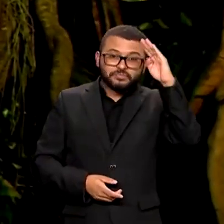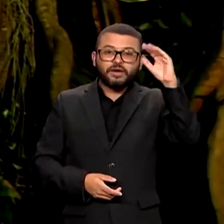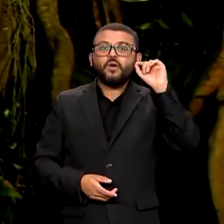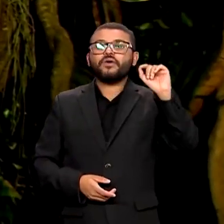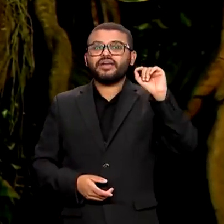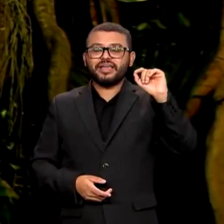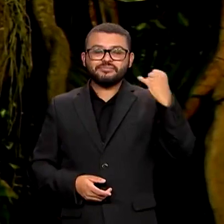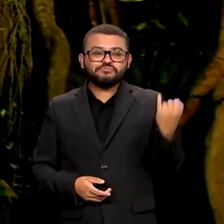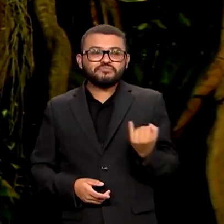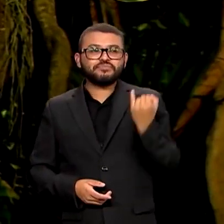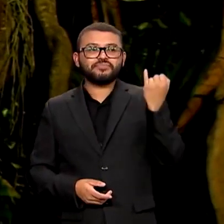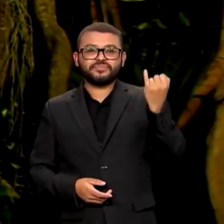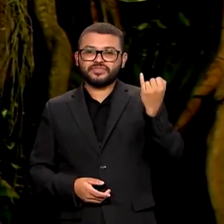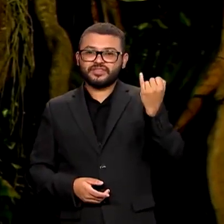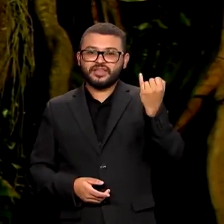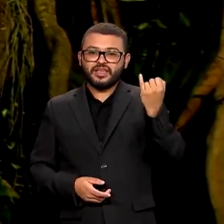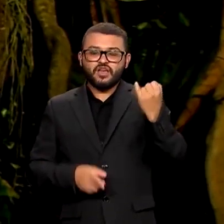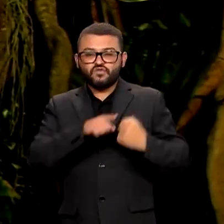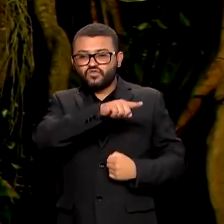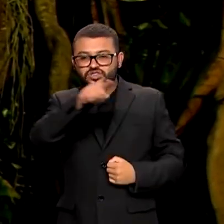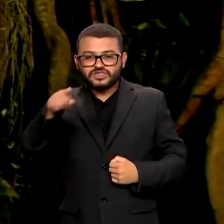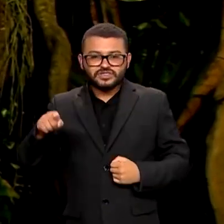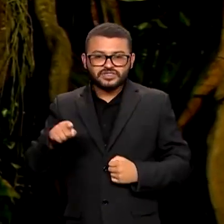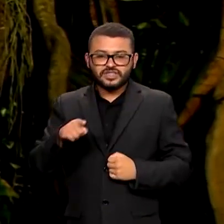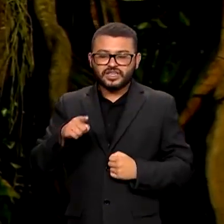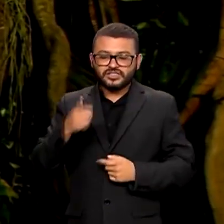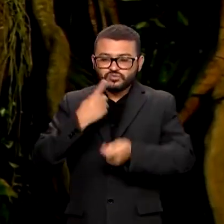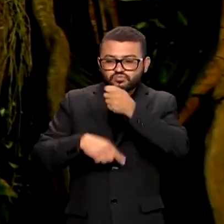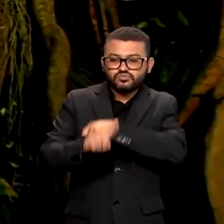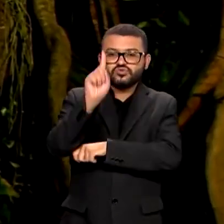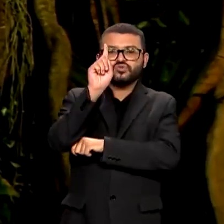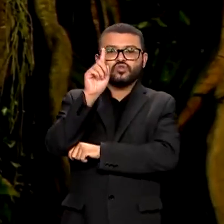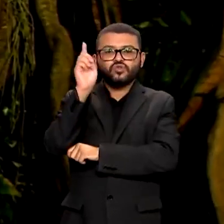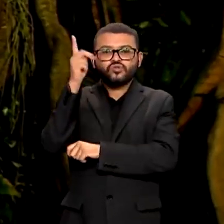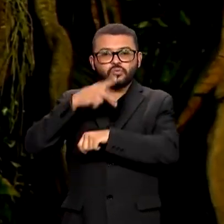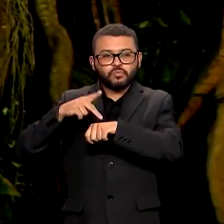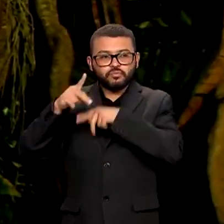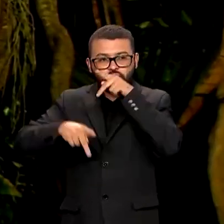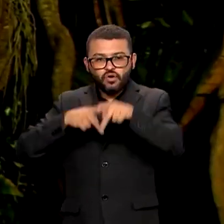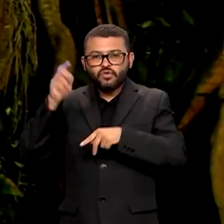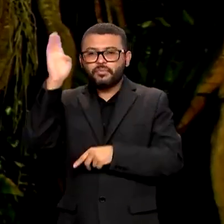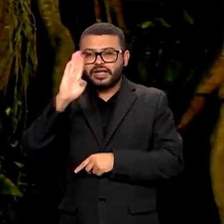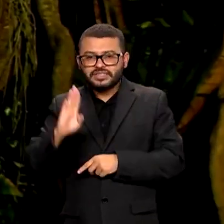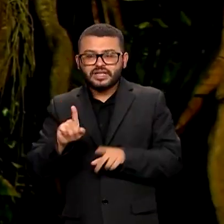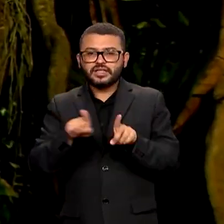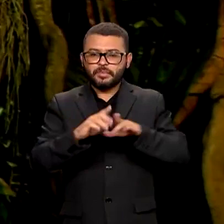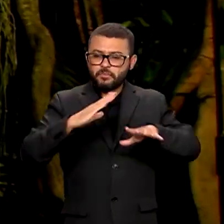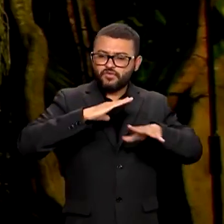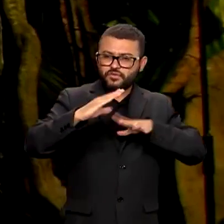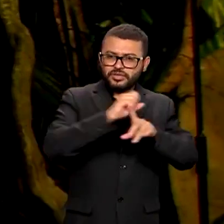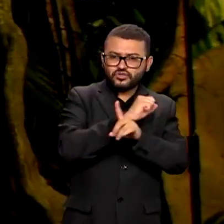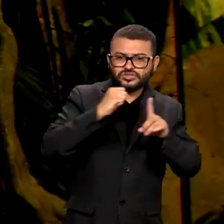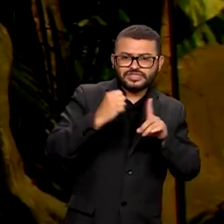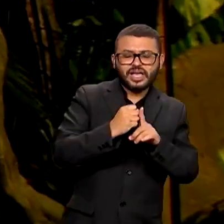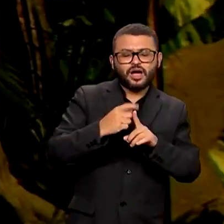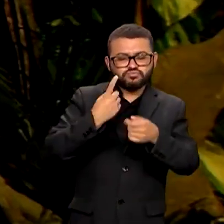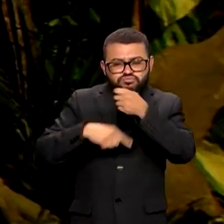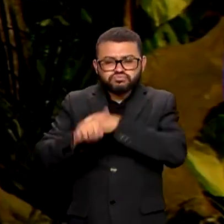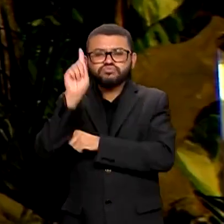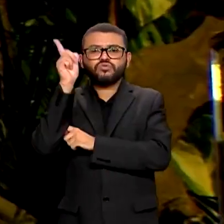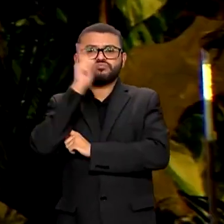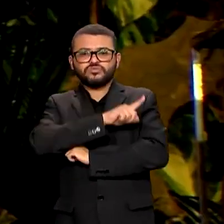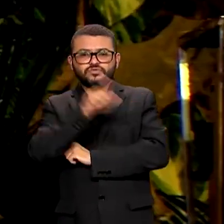muito importante, foi a resistência do povo brasileiro e dos movimentos sociais. Vocês